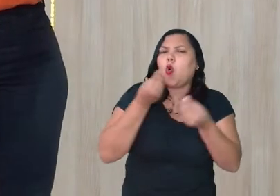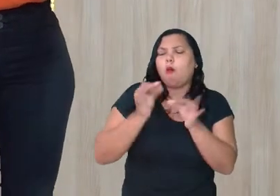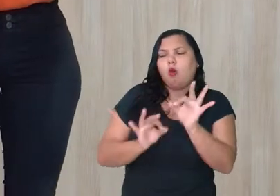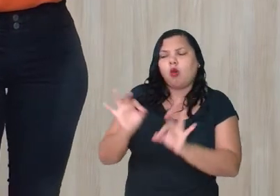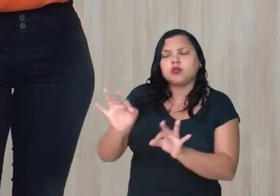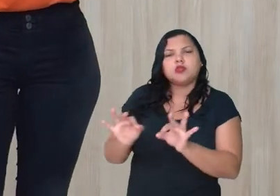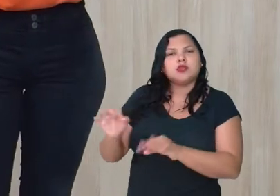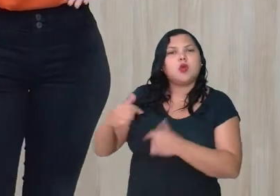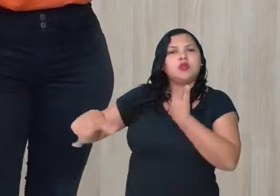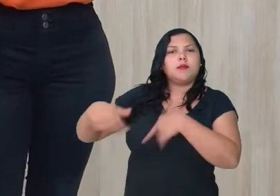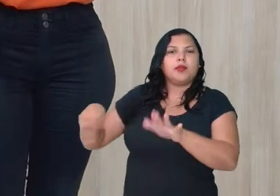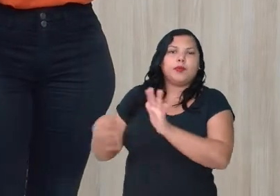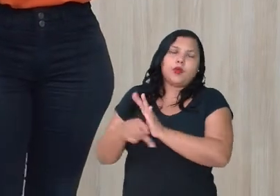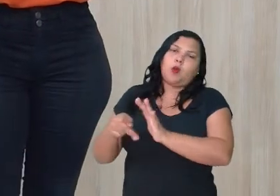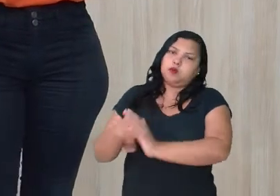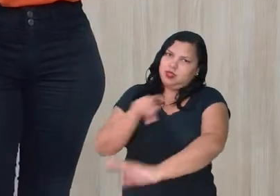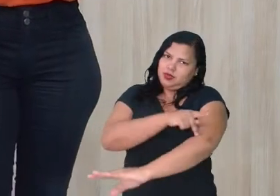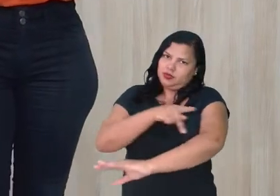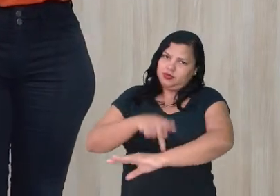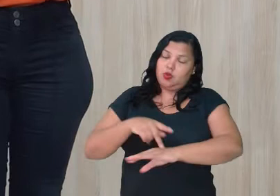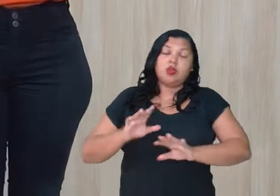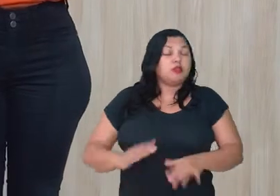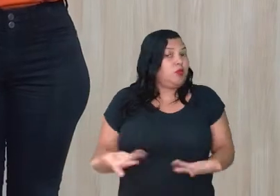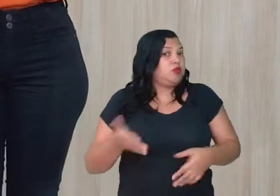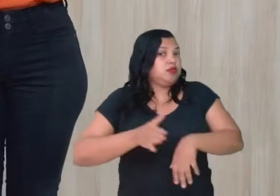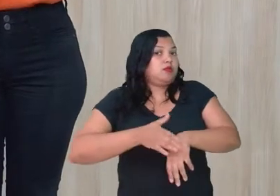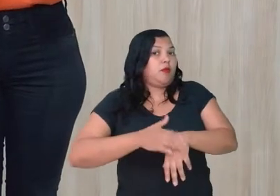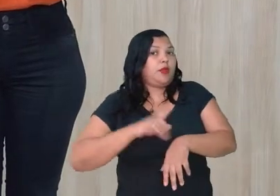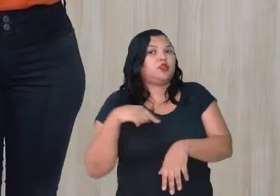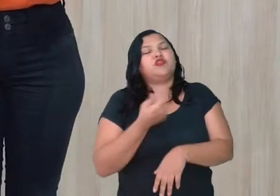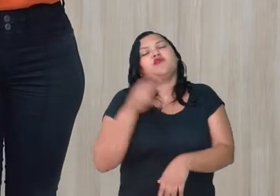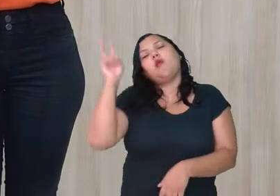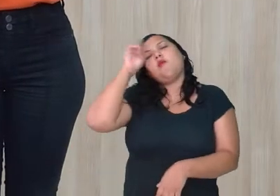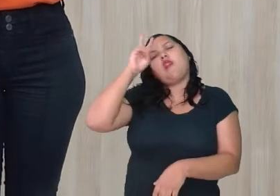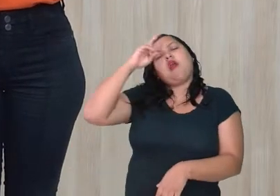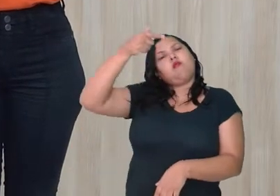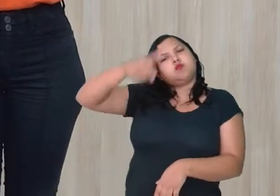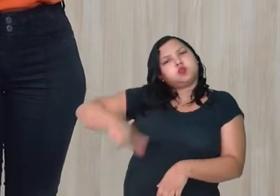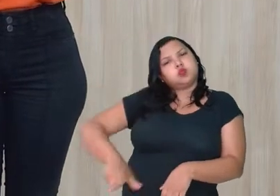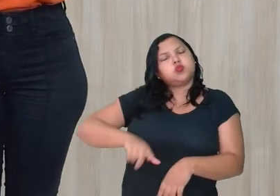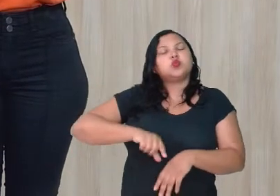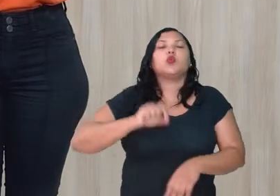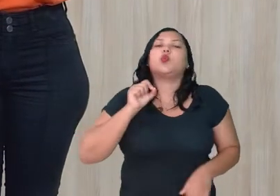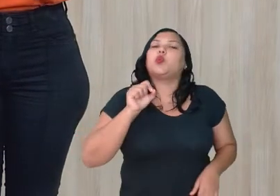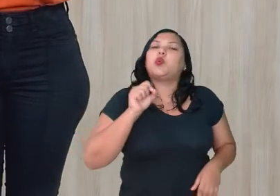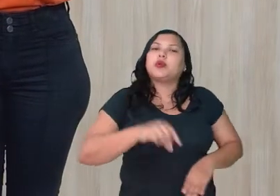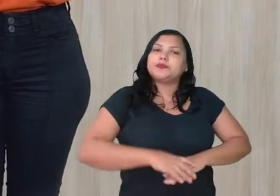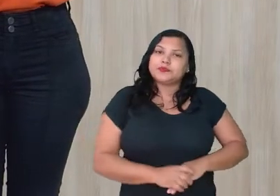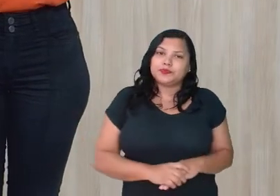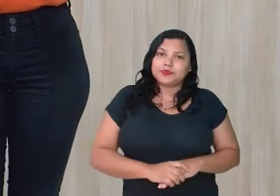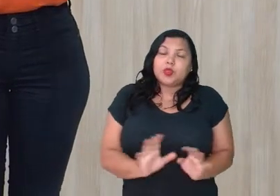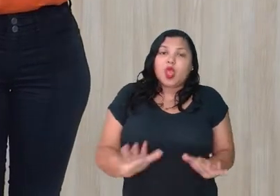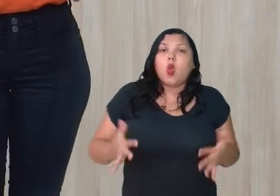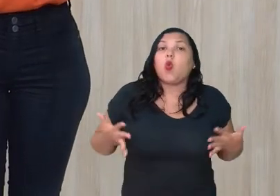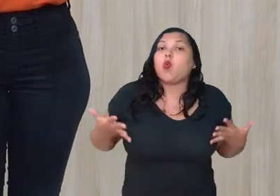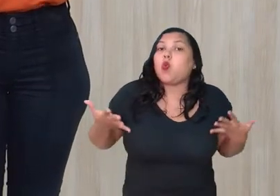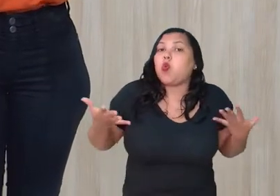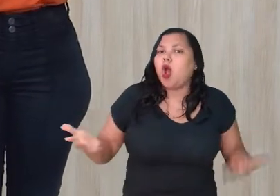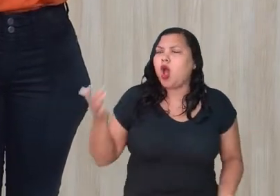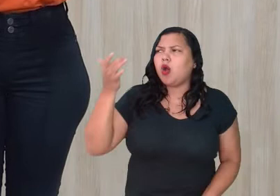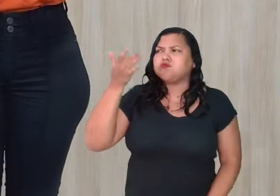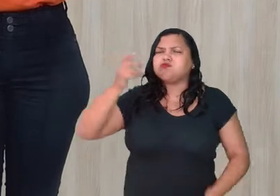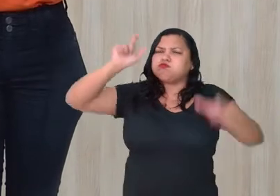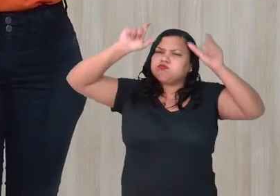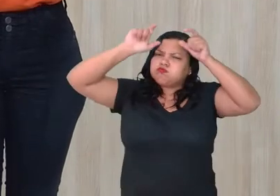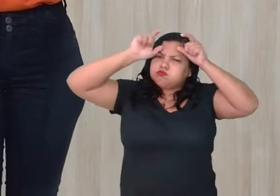trabalho pedagógico. Então, agora, nesse momento, a gente vai relembrar um pouquinho, quais são esses